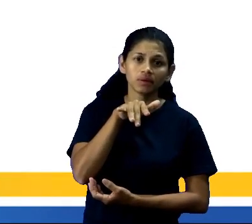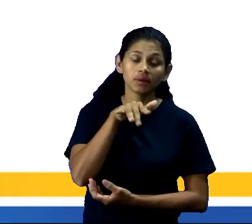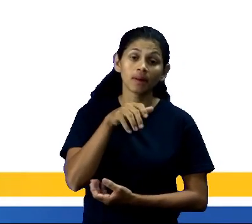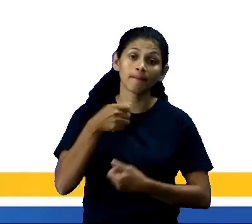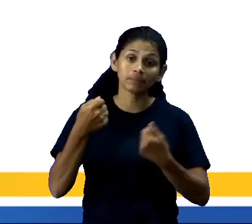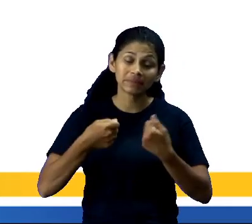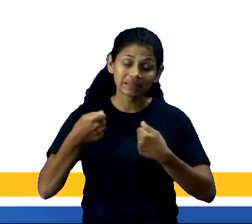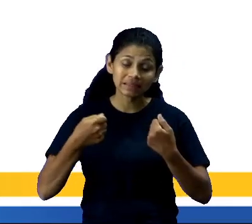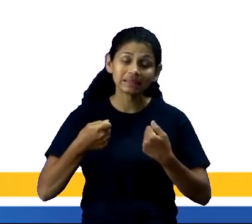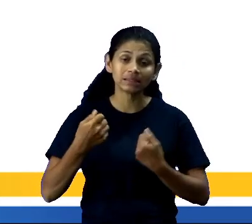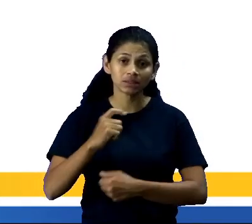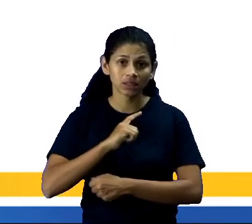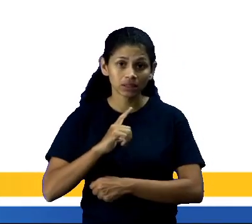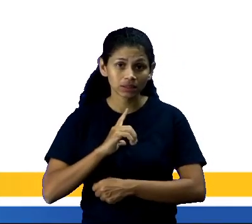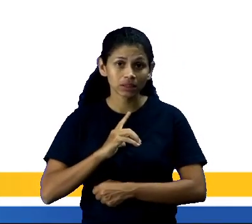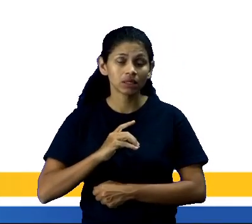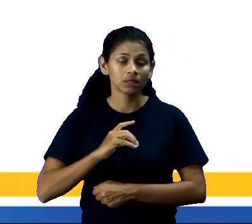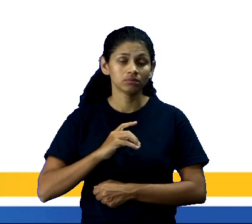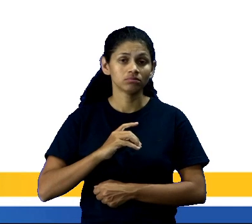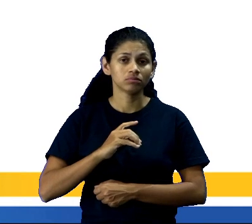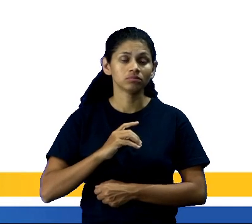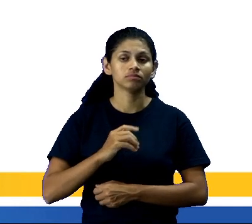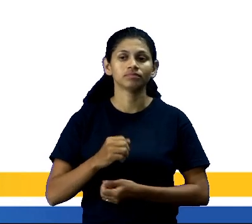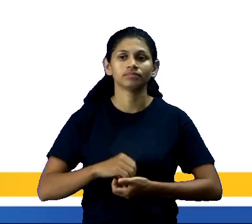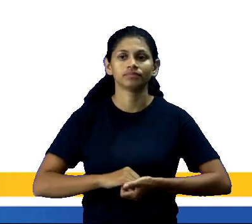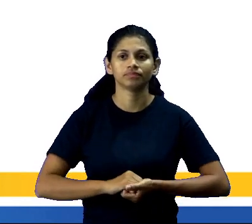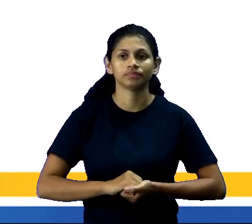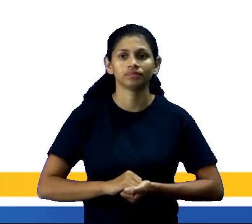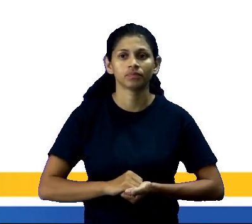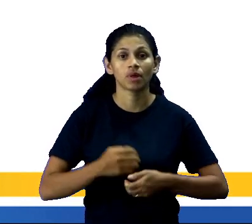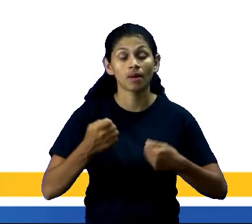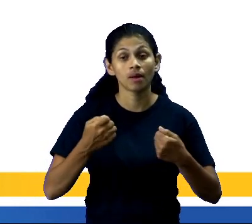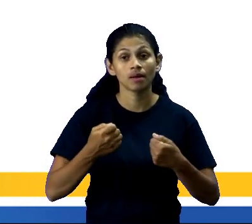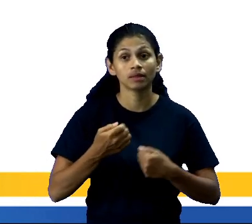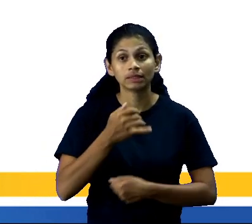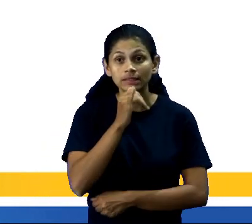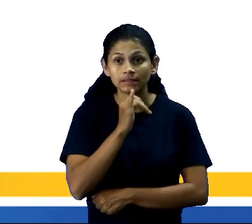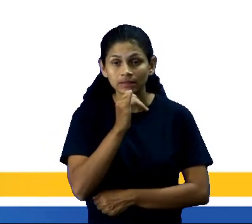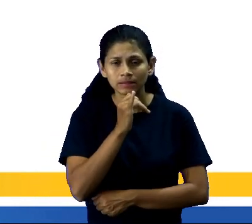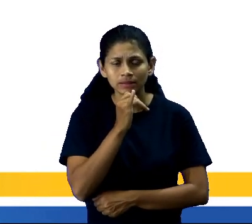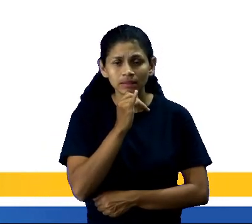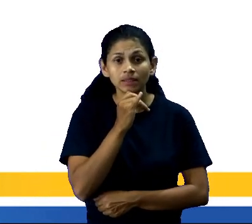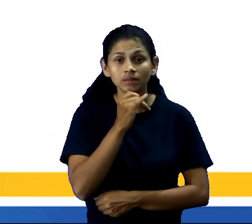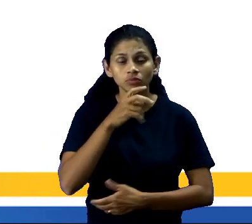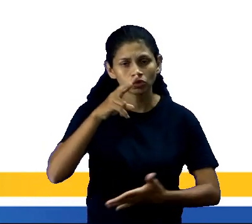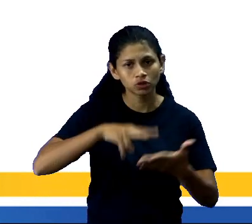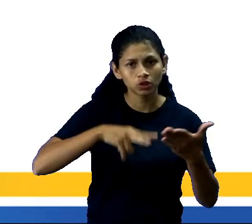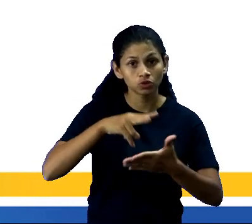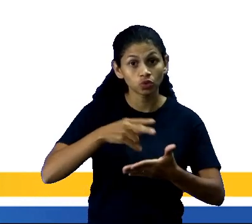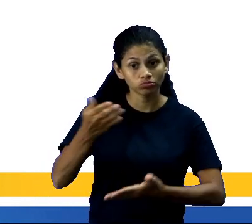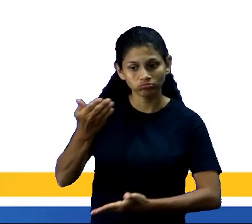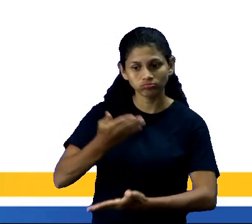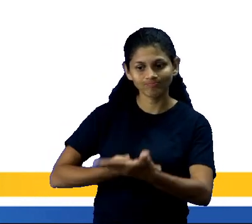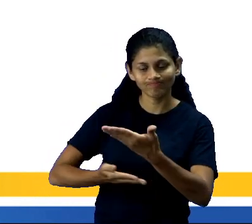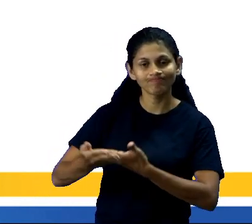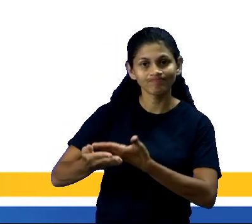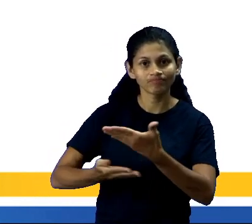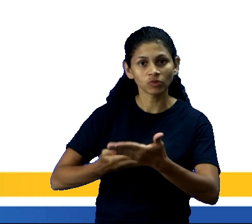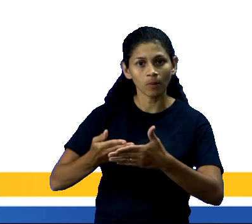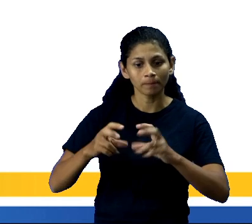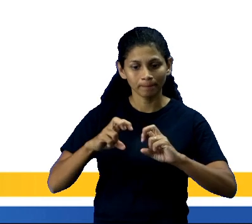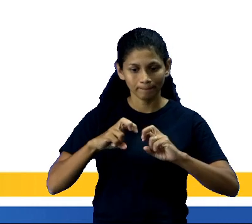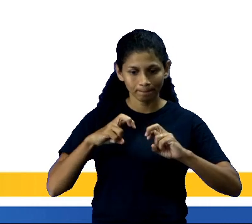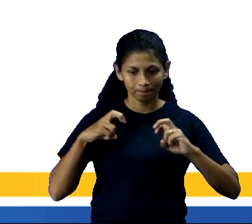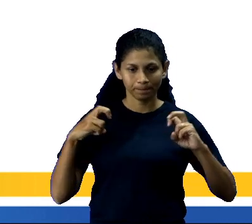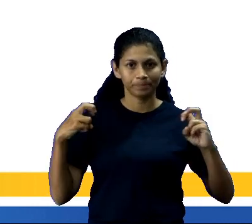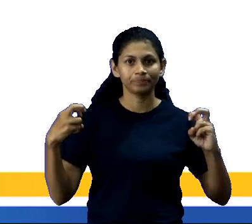isso? Olha só, exemplos de leituras compartilhadas, rodas de leituras. Gente, a roda de leitura é muito